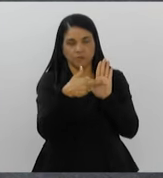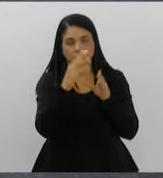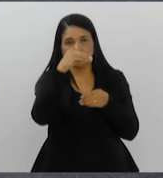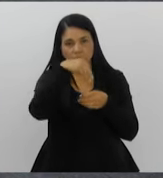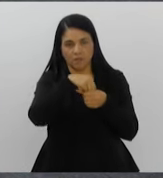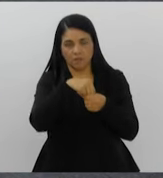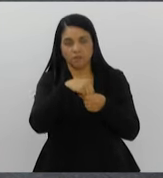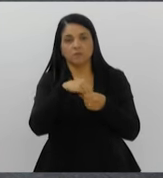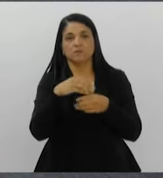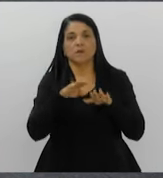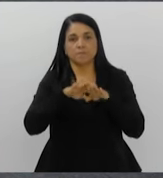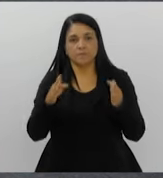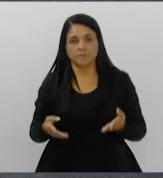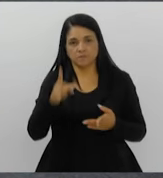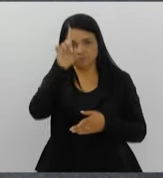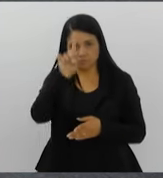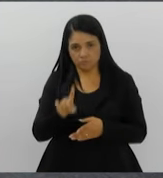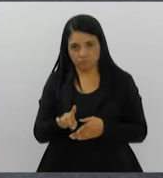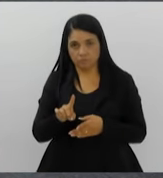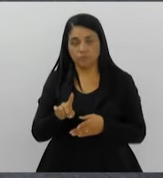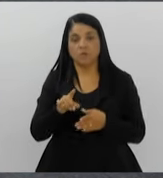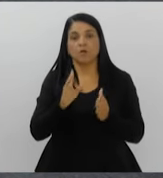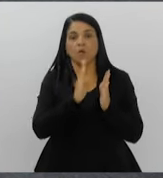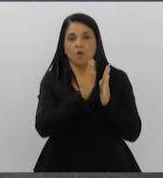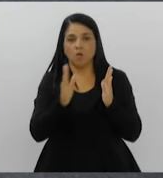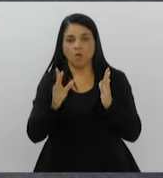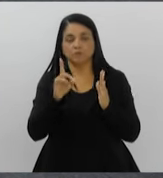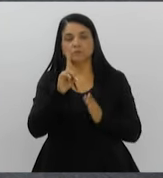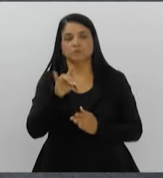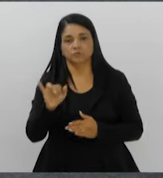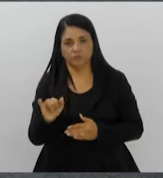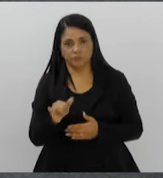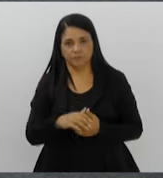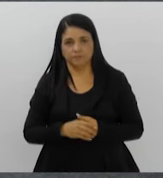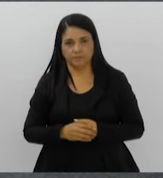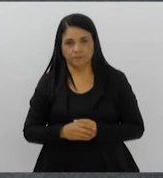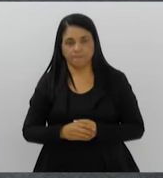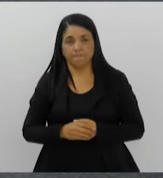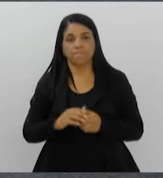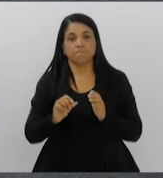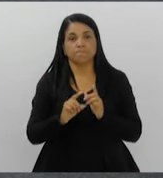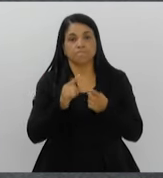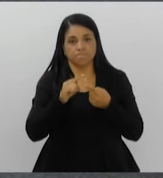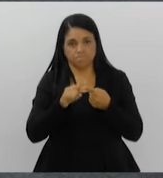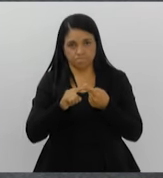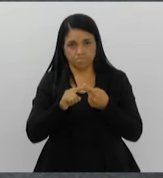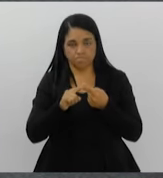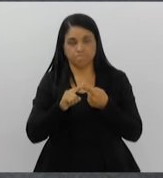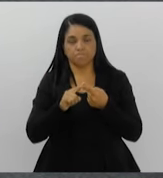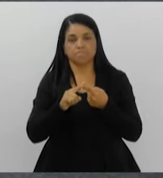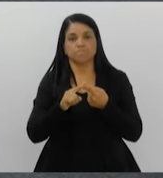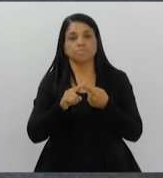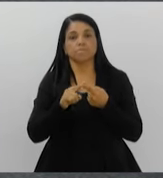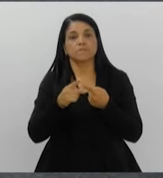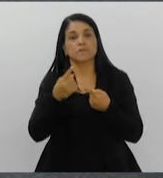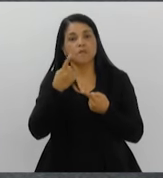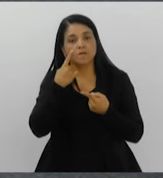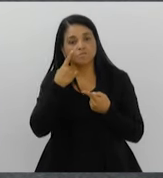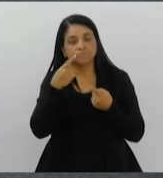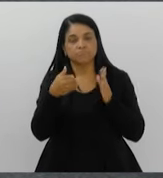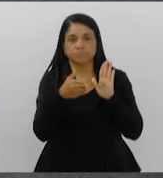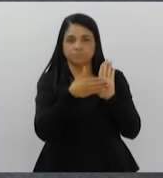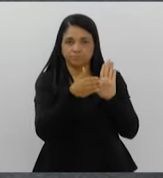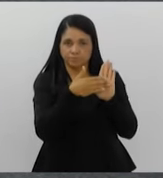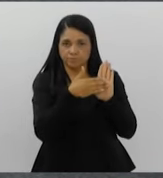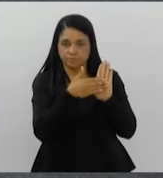Mesa Diretora, com a seguinte ordem do dia. 1. Apreciação da seguinte